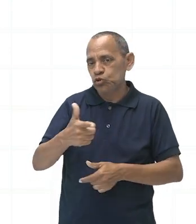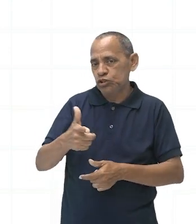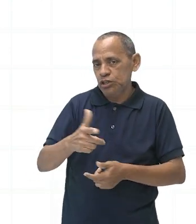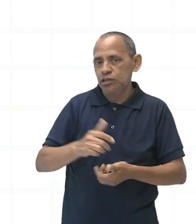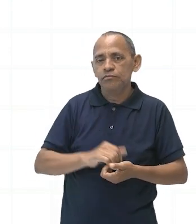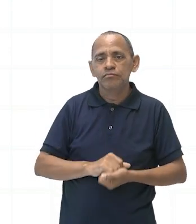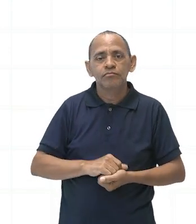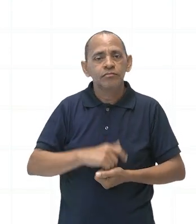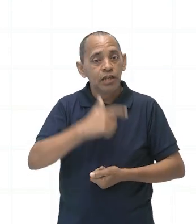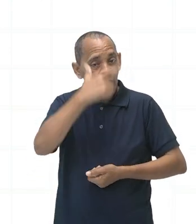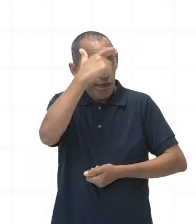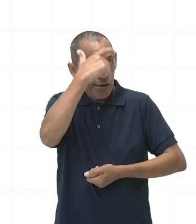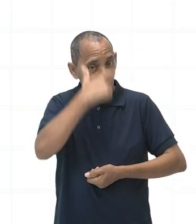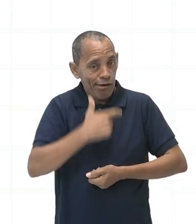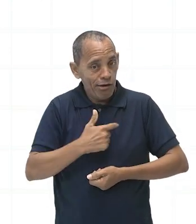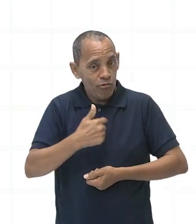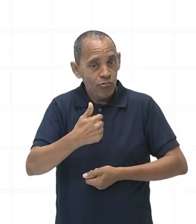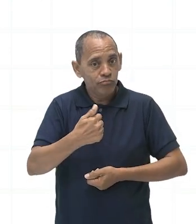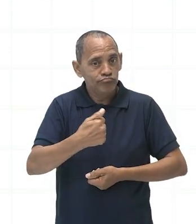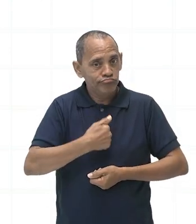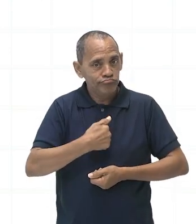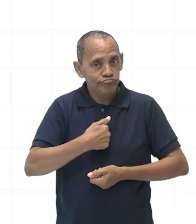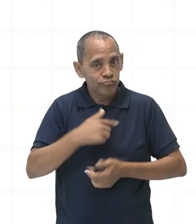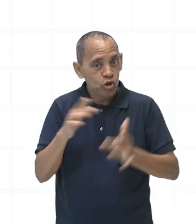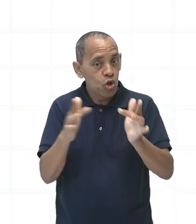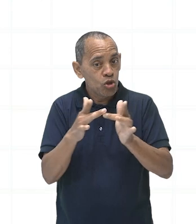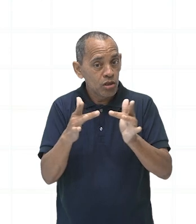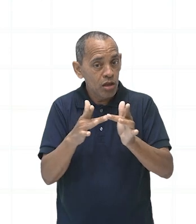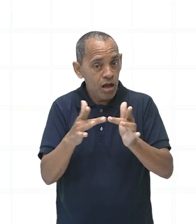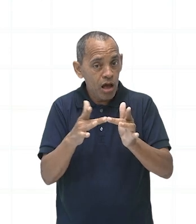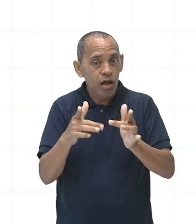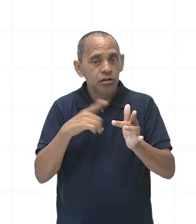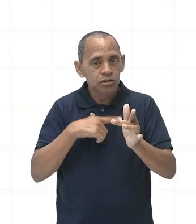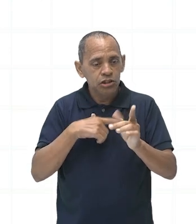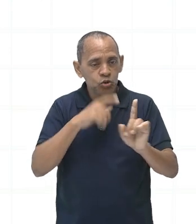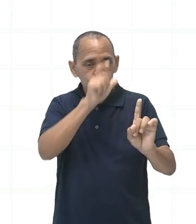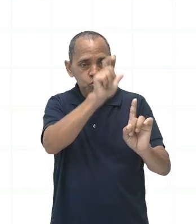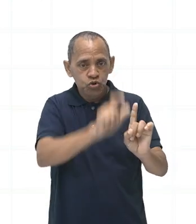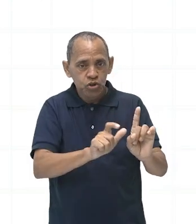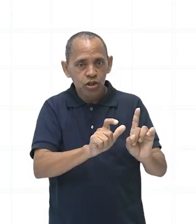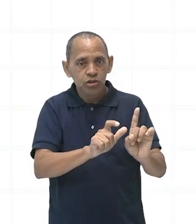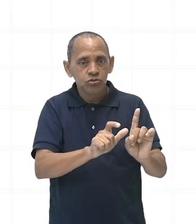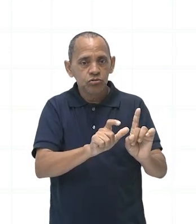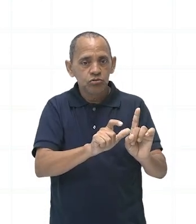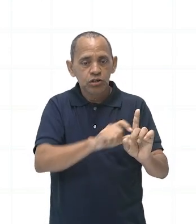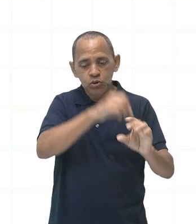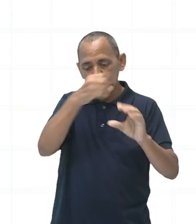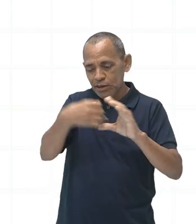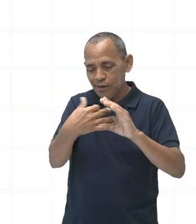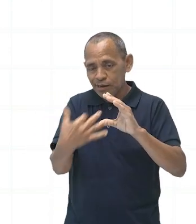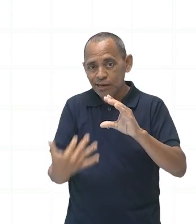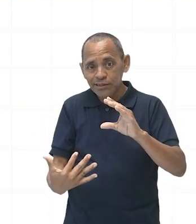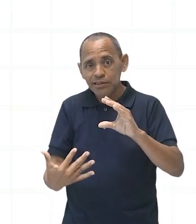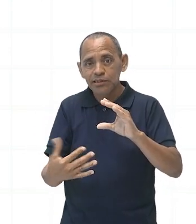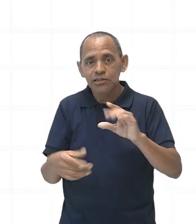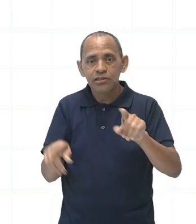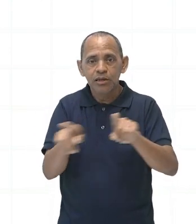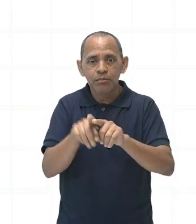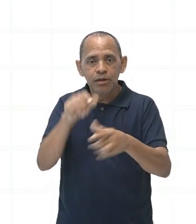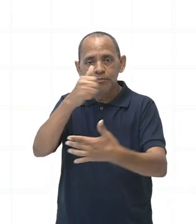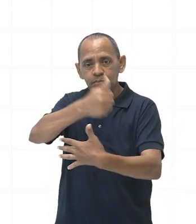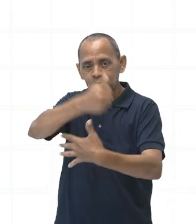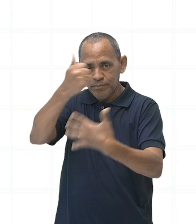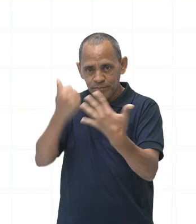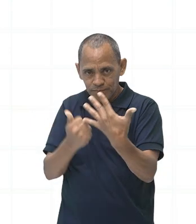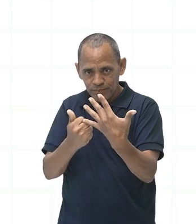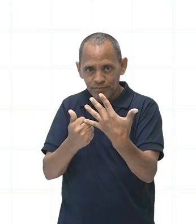conectando eu, que é aí o sujeito, a sua qualificação aqui, privilegiada,